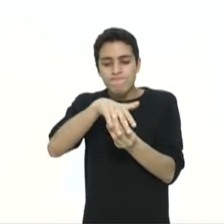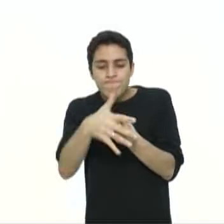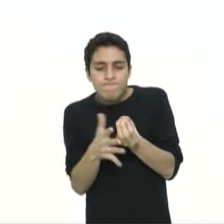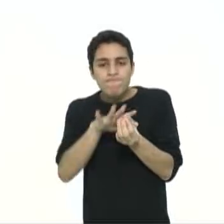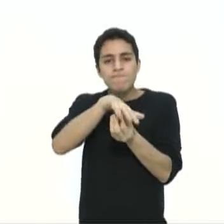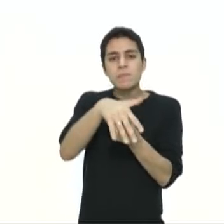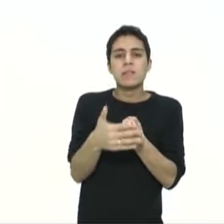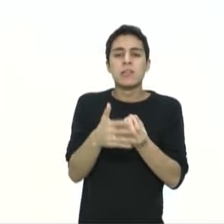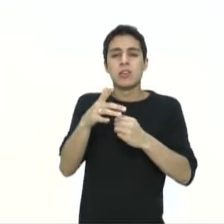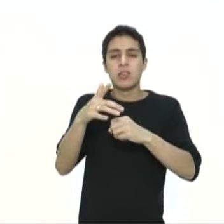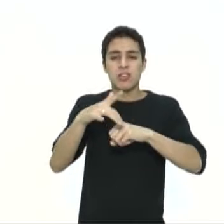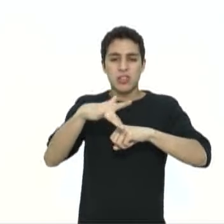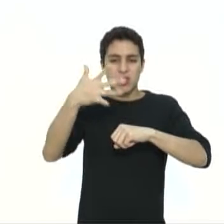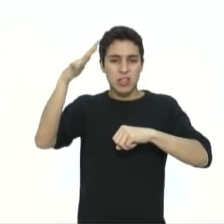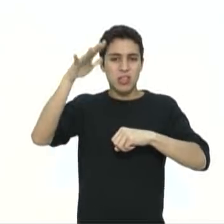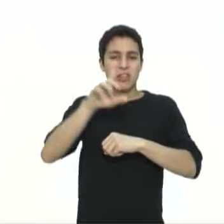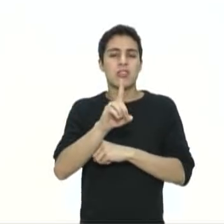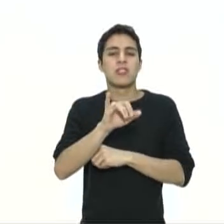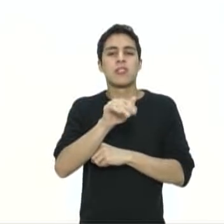né? Os judeus têm